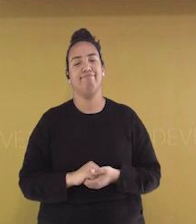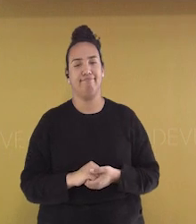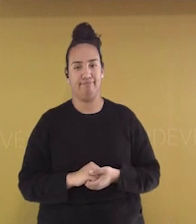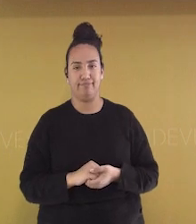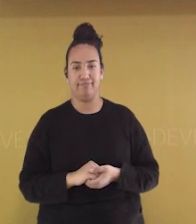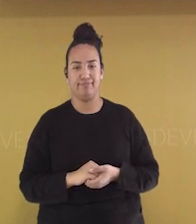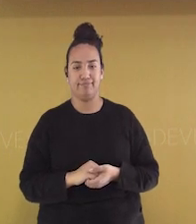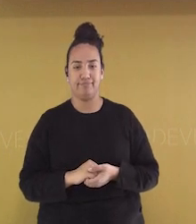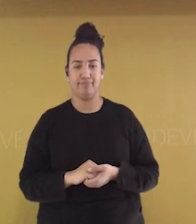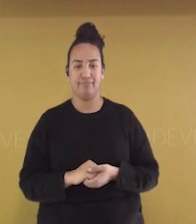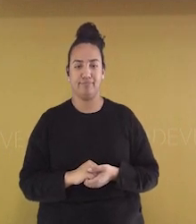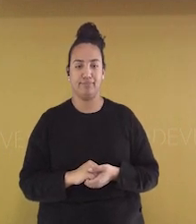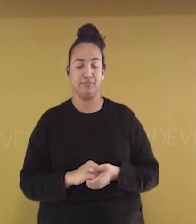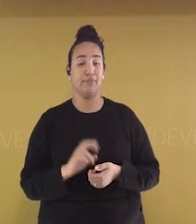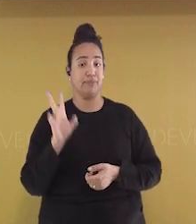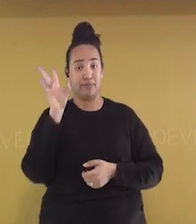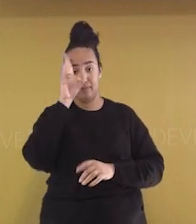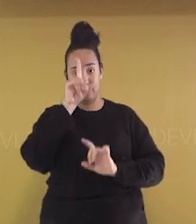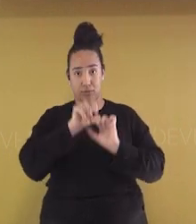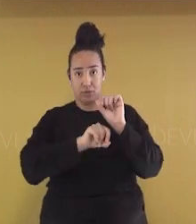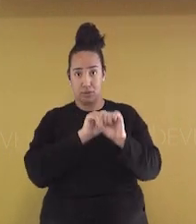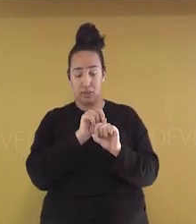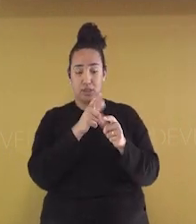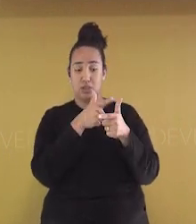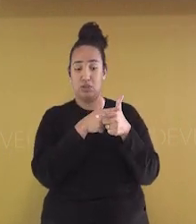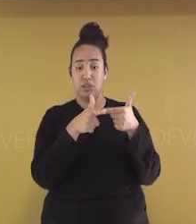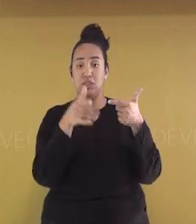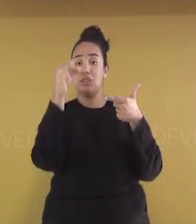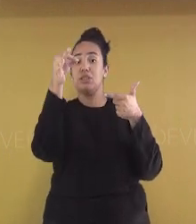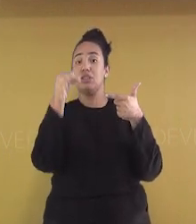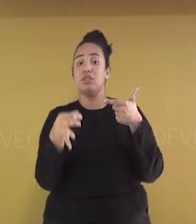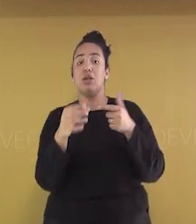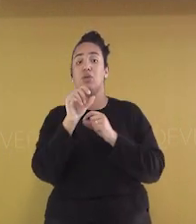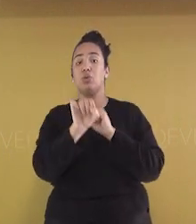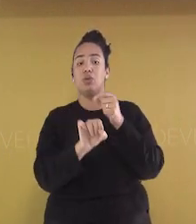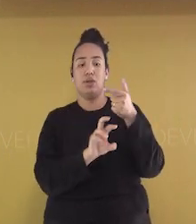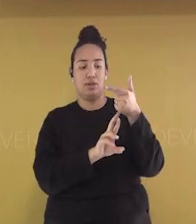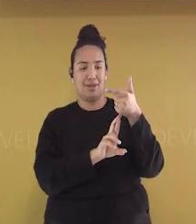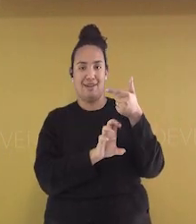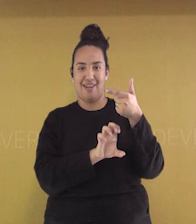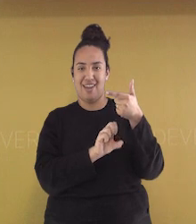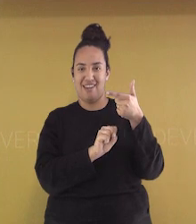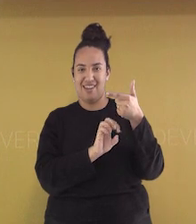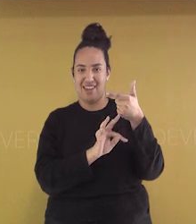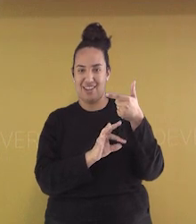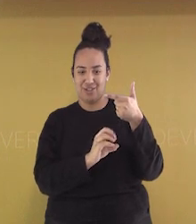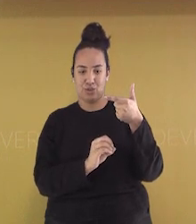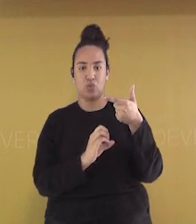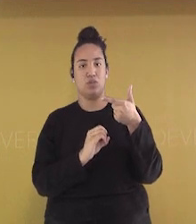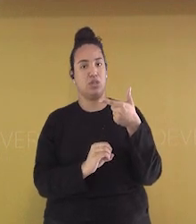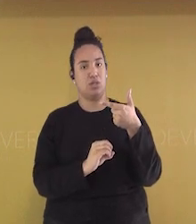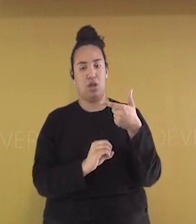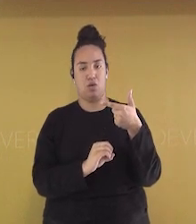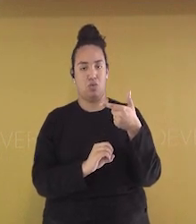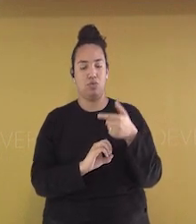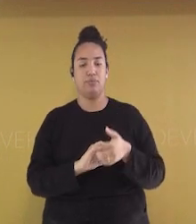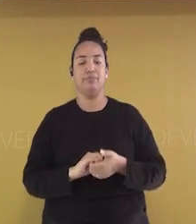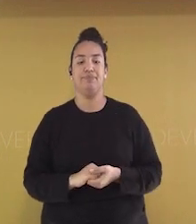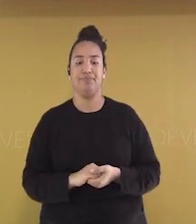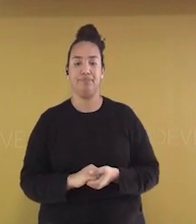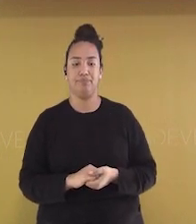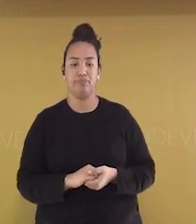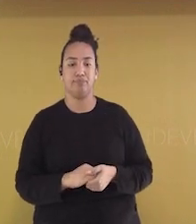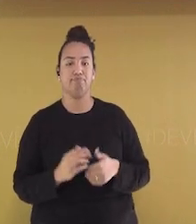uma divisão exata. E lembrando que divisão exata é aquela em que o resto é igual a